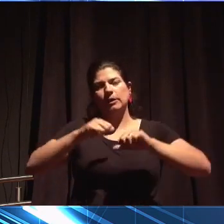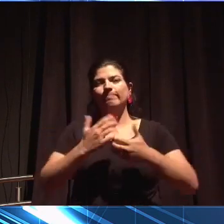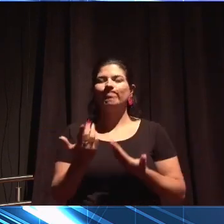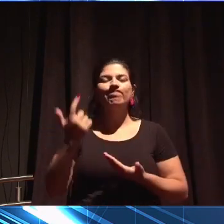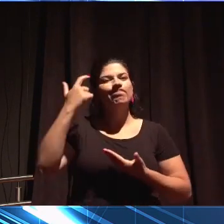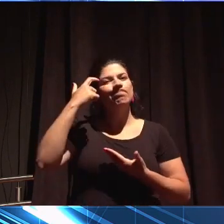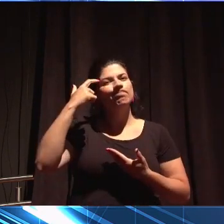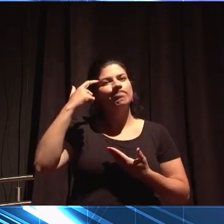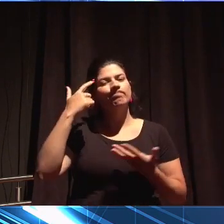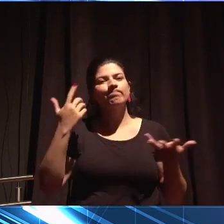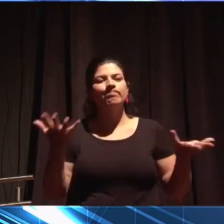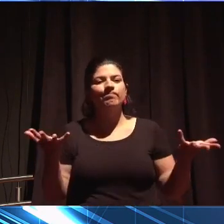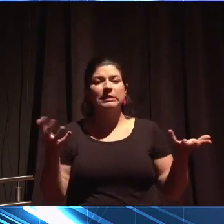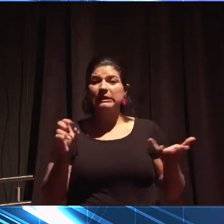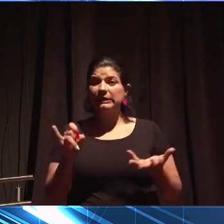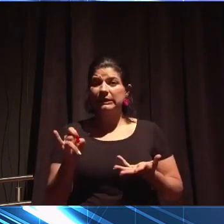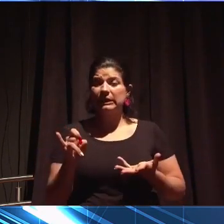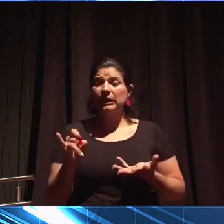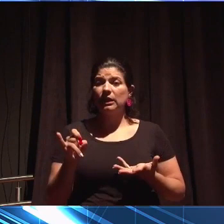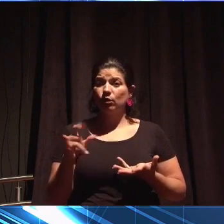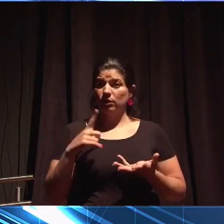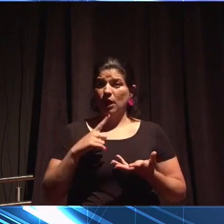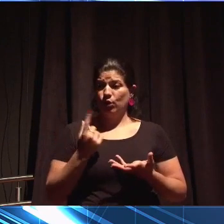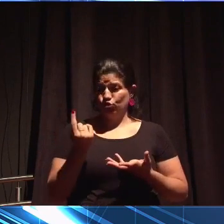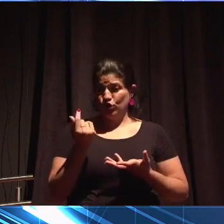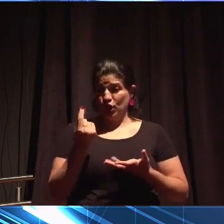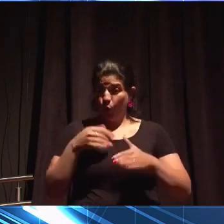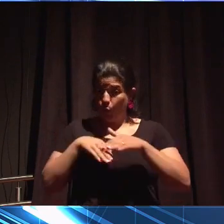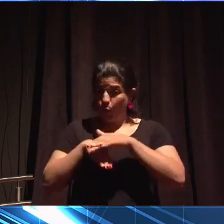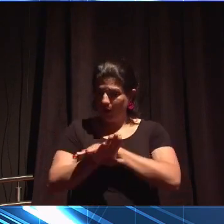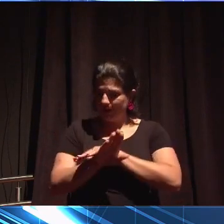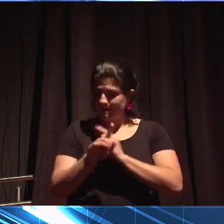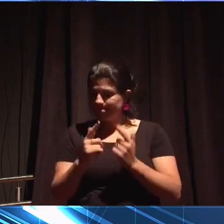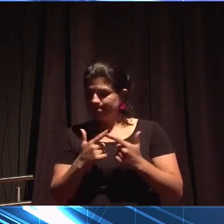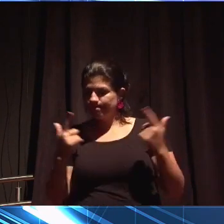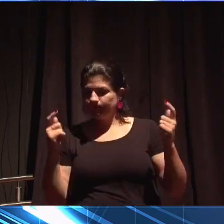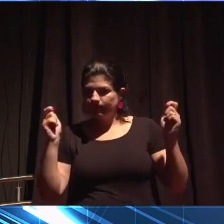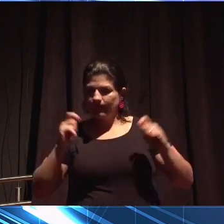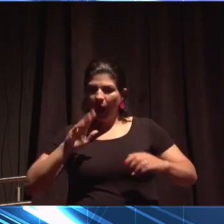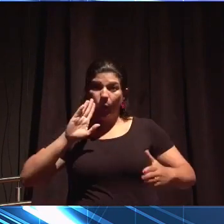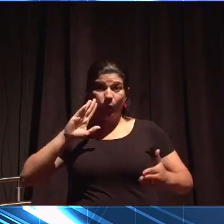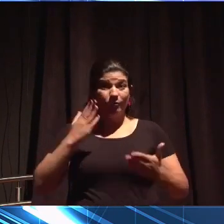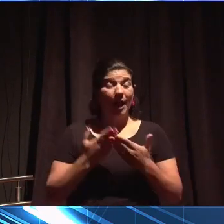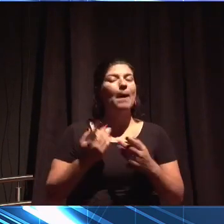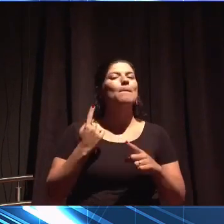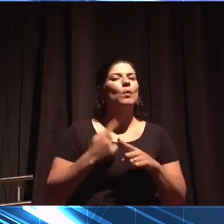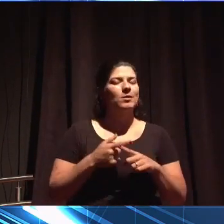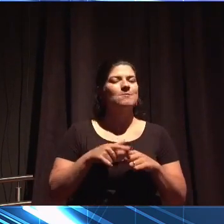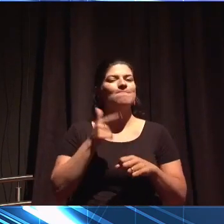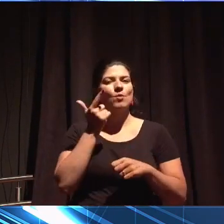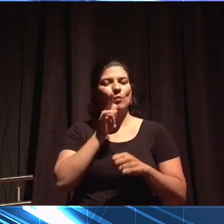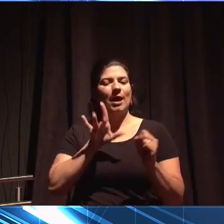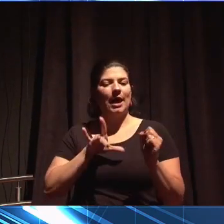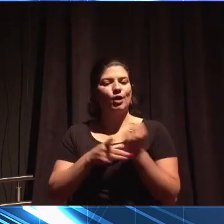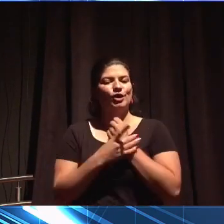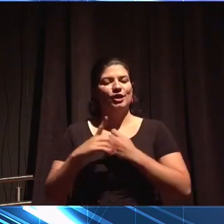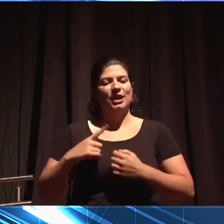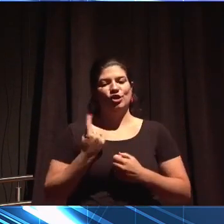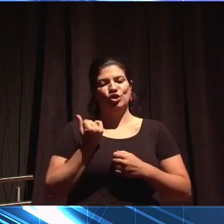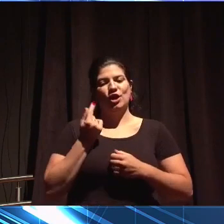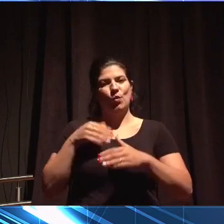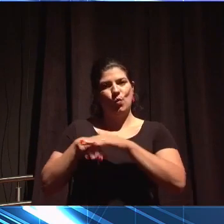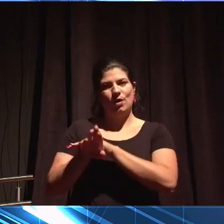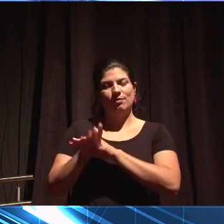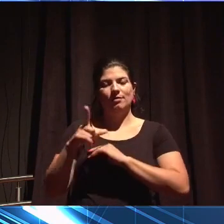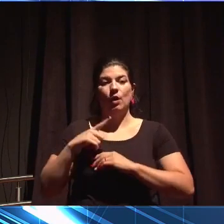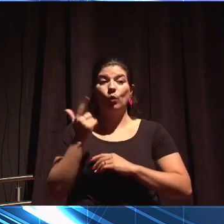poxa, se eu tiver o meu recurso reservado, eu tenho muito mais confiabilidade porque eu estou garantindo aquele recurso. E aí você consegue